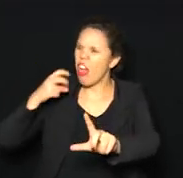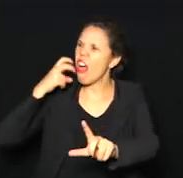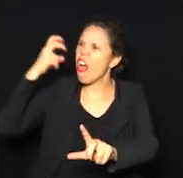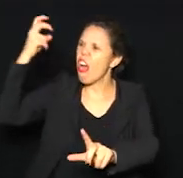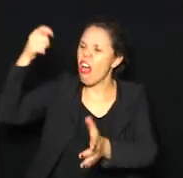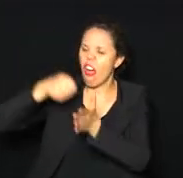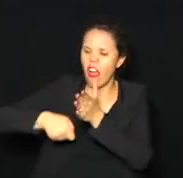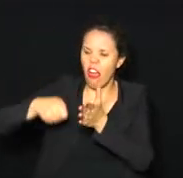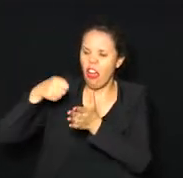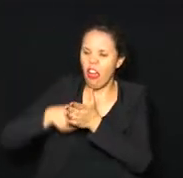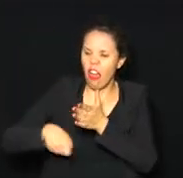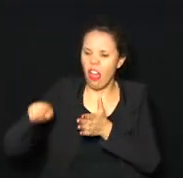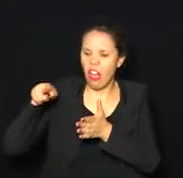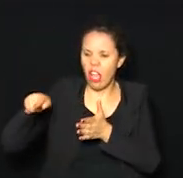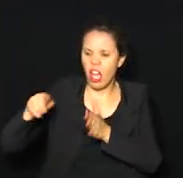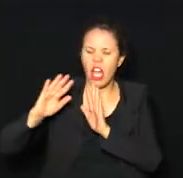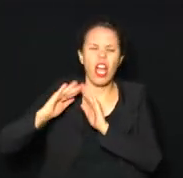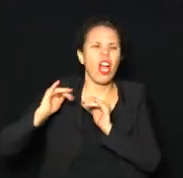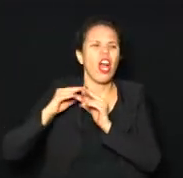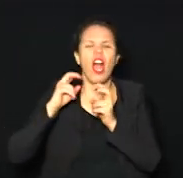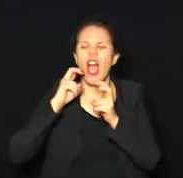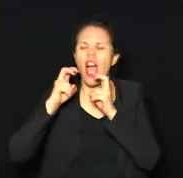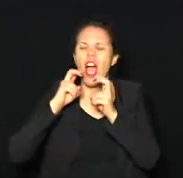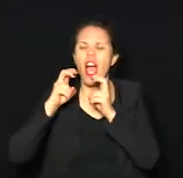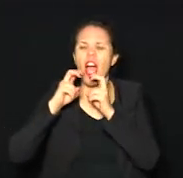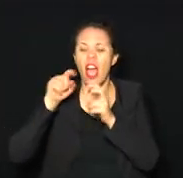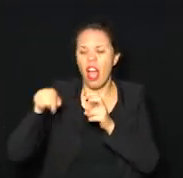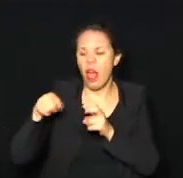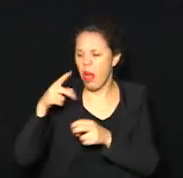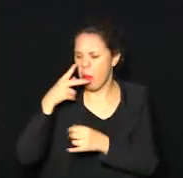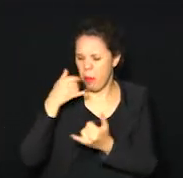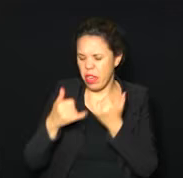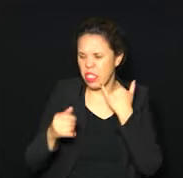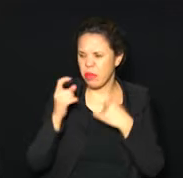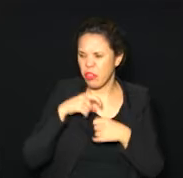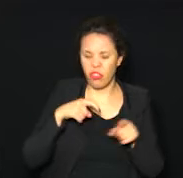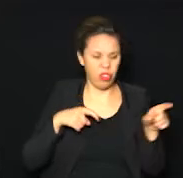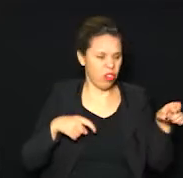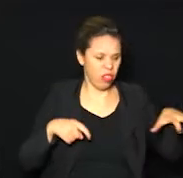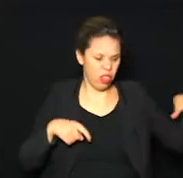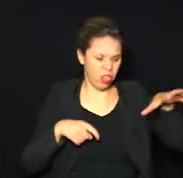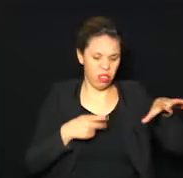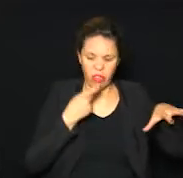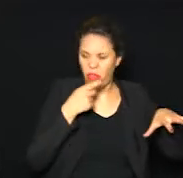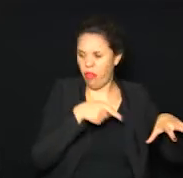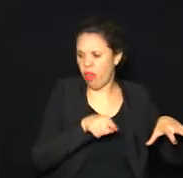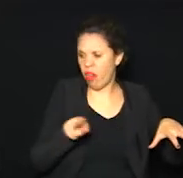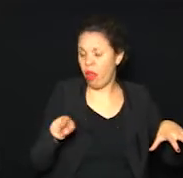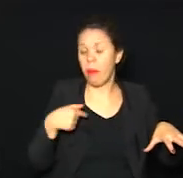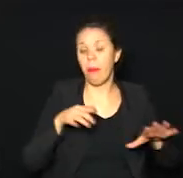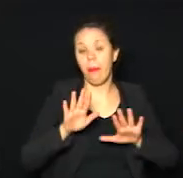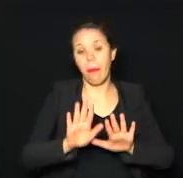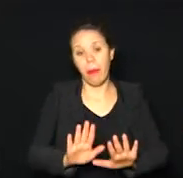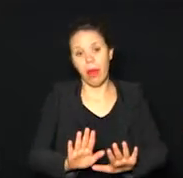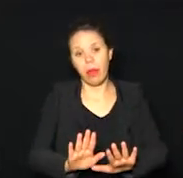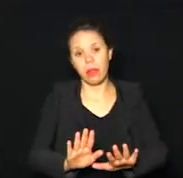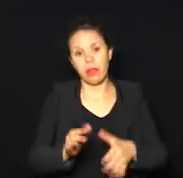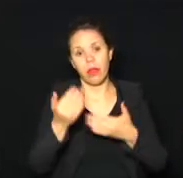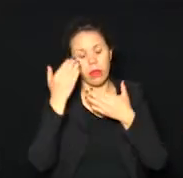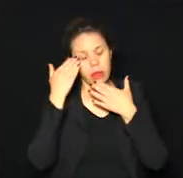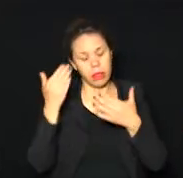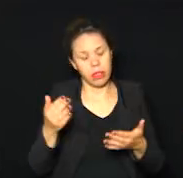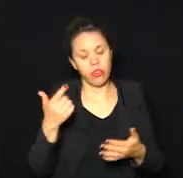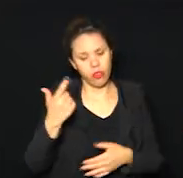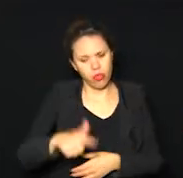gritos, em pedidos de socorro, que era tudo mentira. Então, eu agradeço novamente a